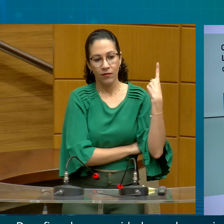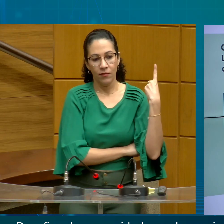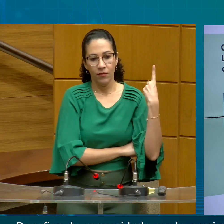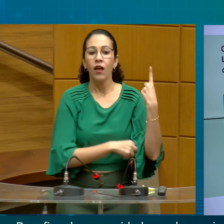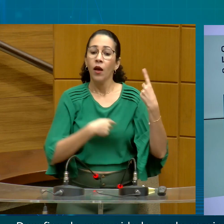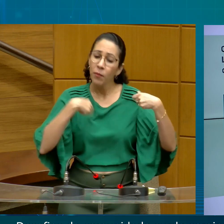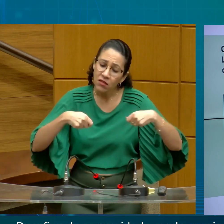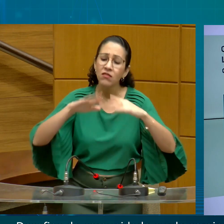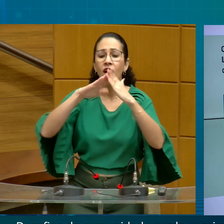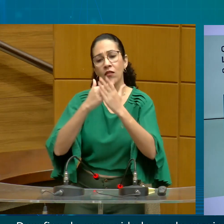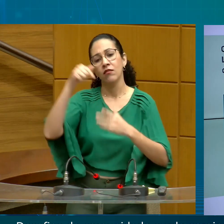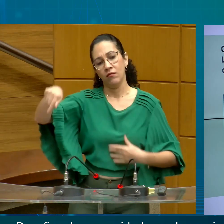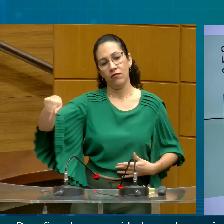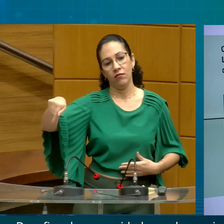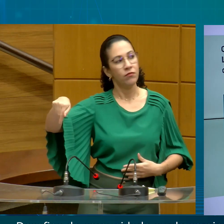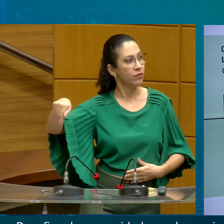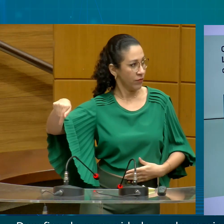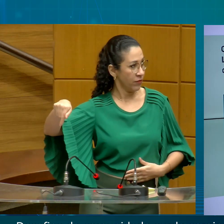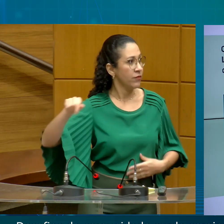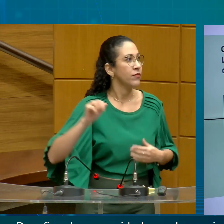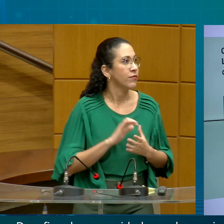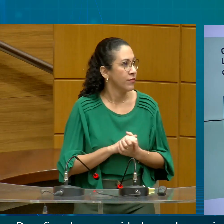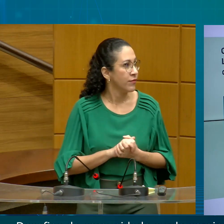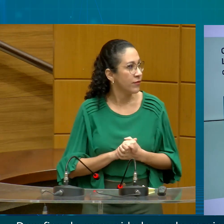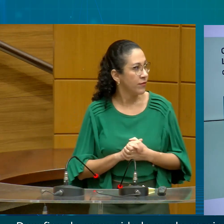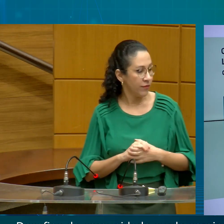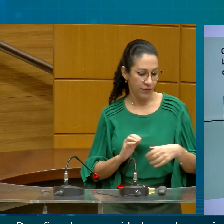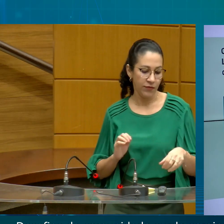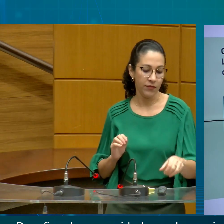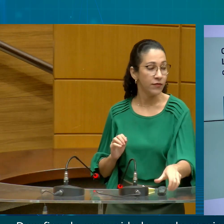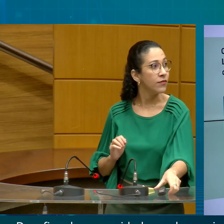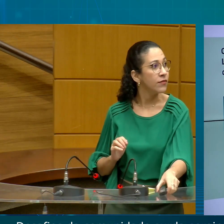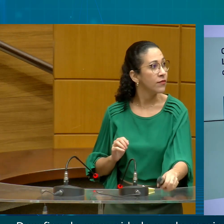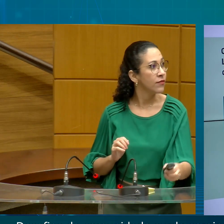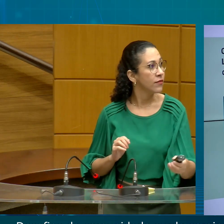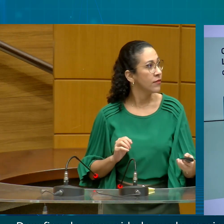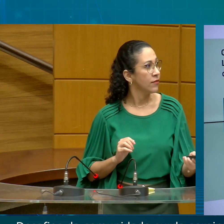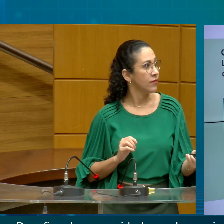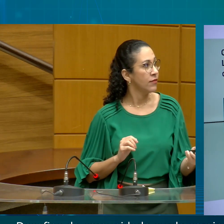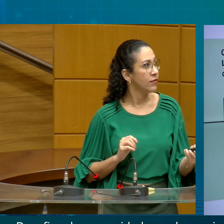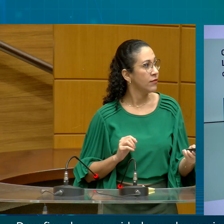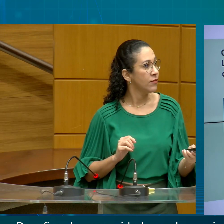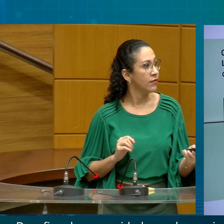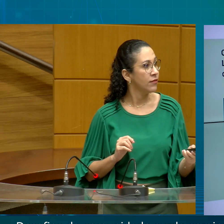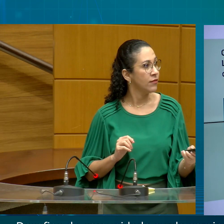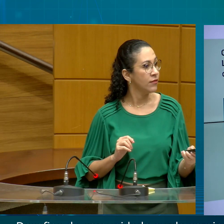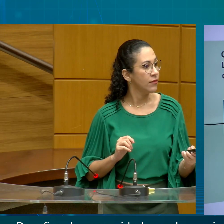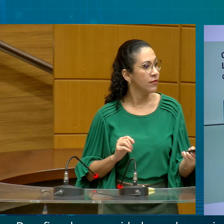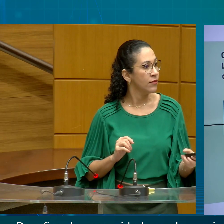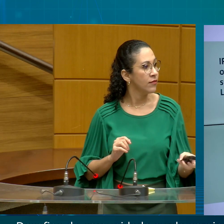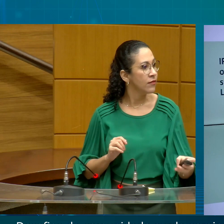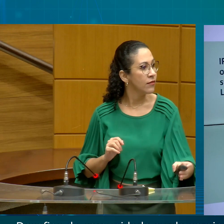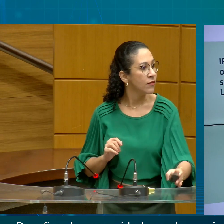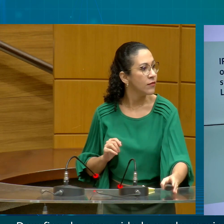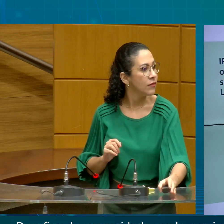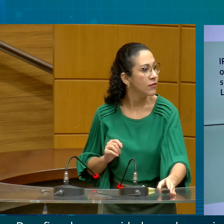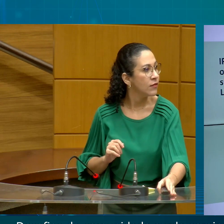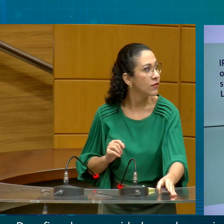O IPAES é o único, né, que tem acolhido essas pessoas que se formaram aqui em Sergipe.